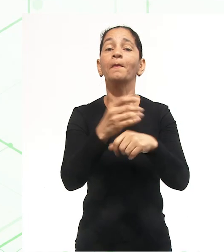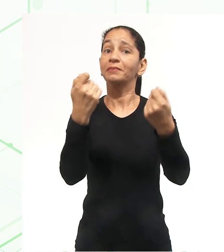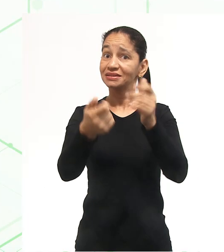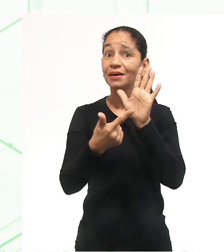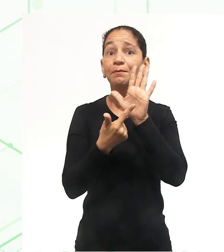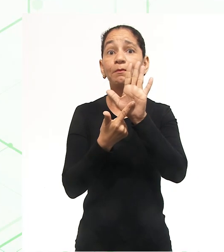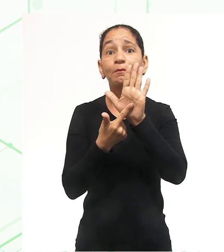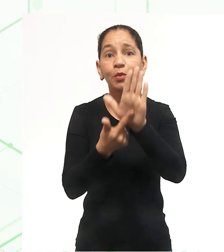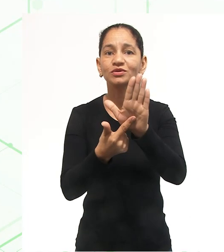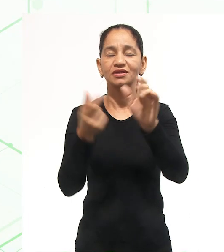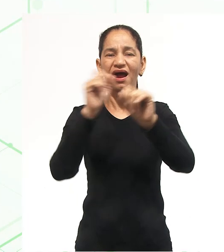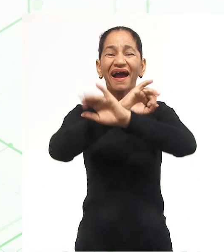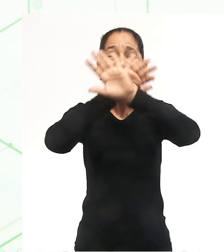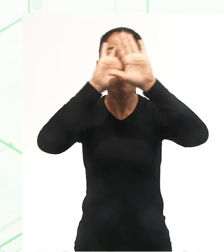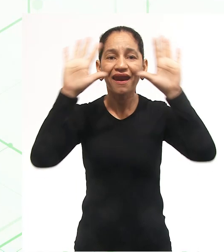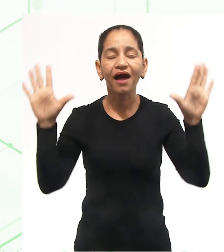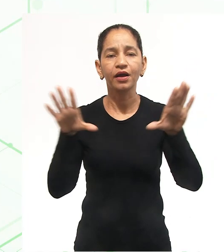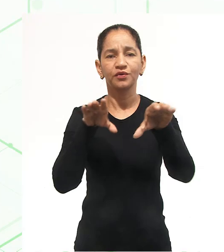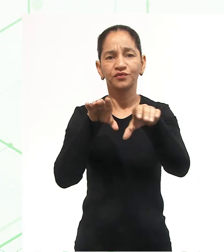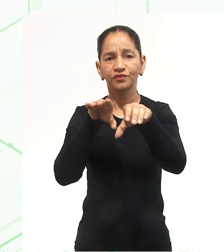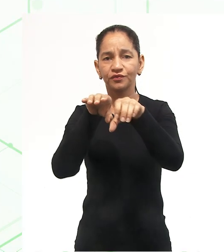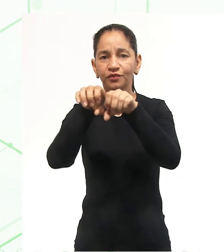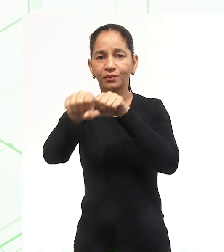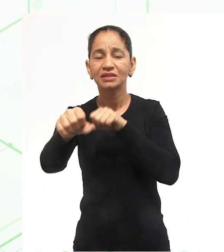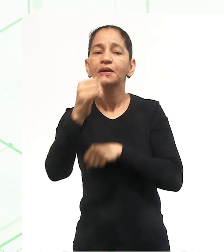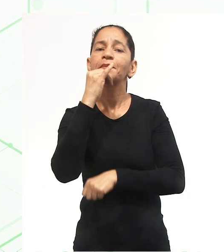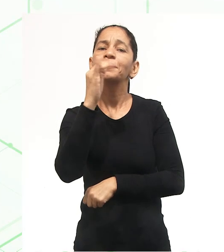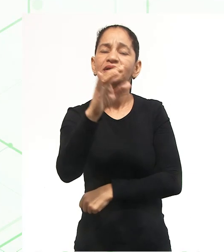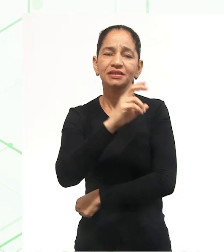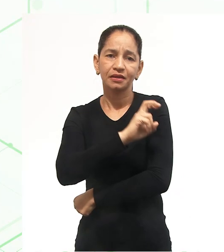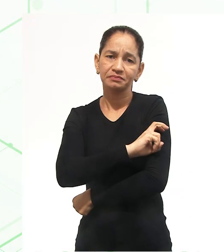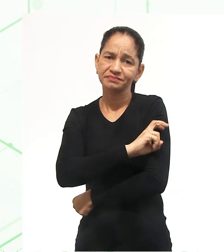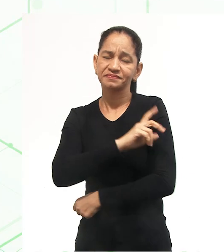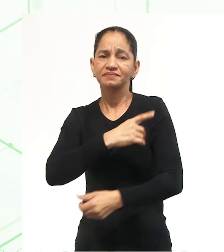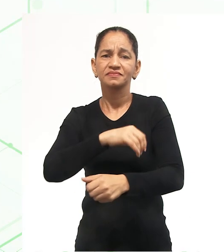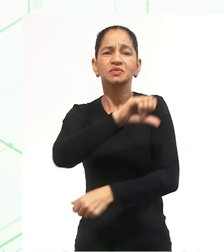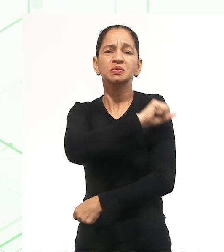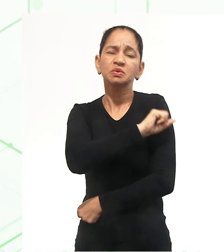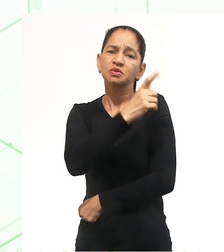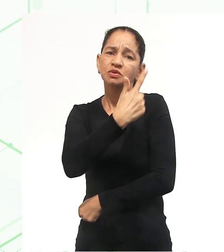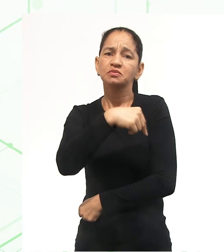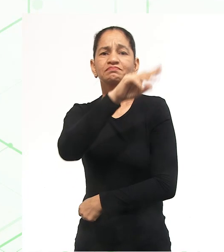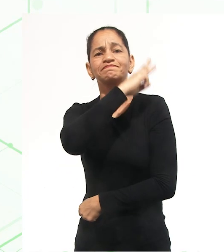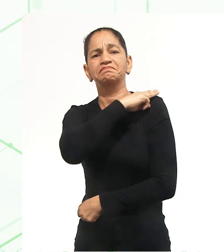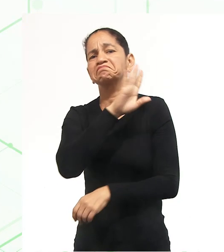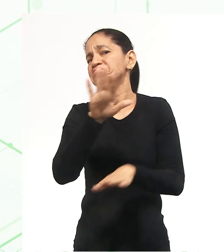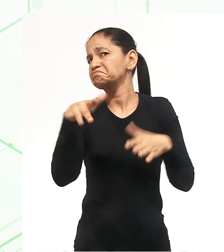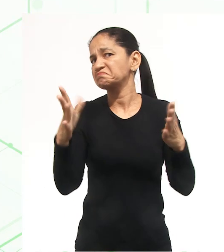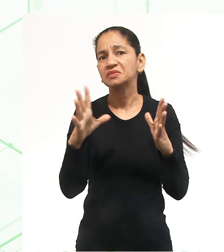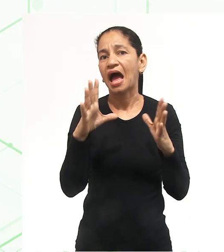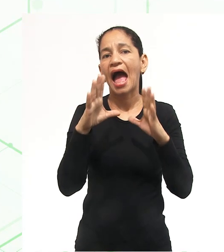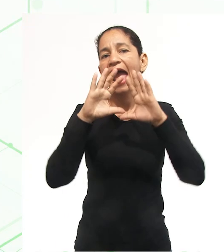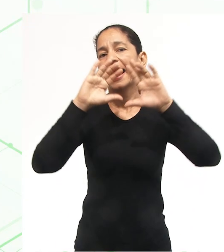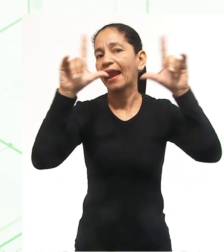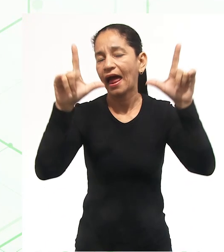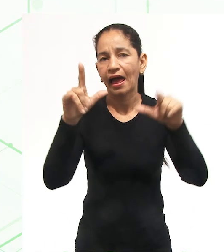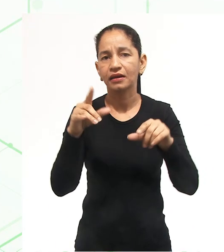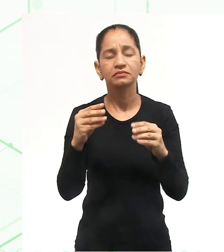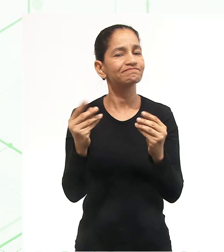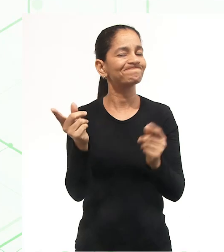ainda, na minha própria formação, no fundamental e no médio, esse óbvio não era assim, era